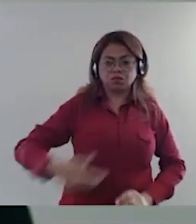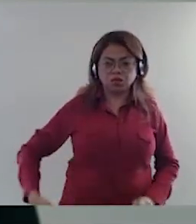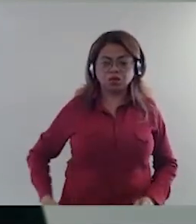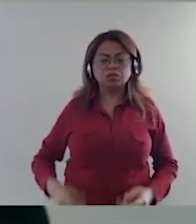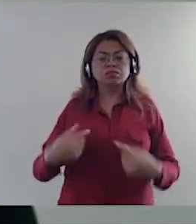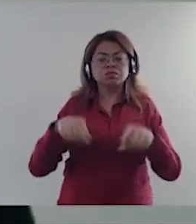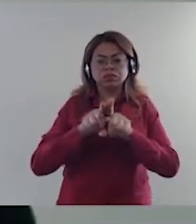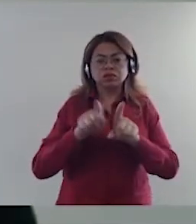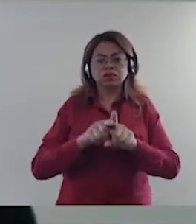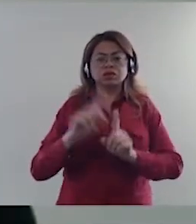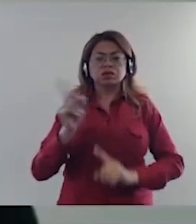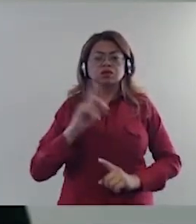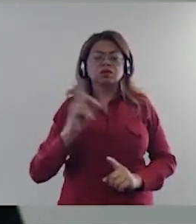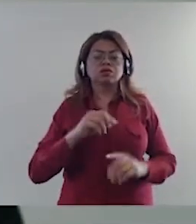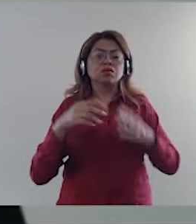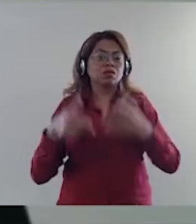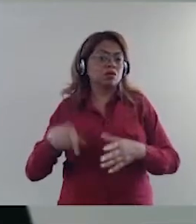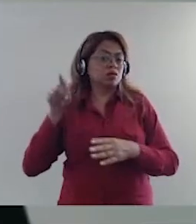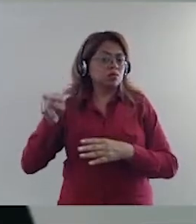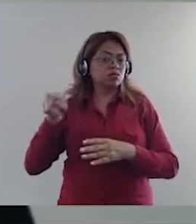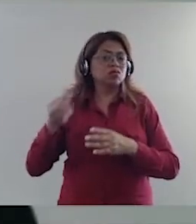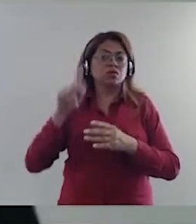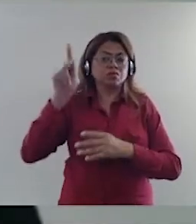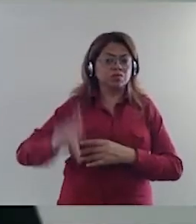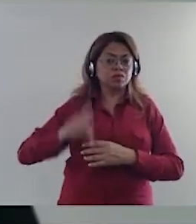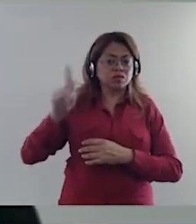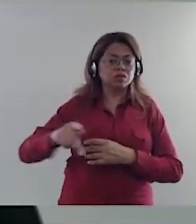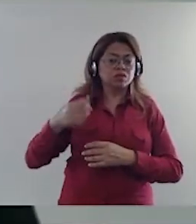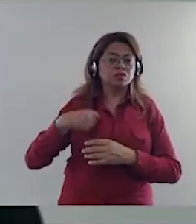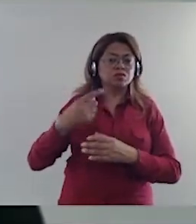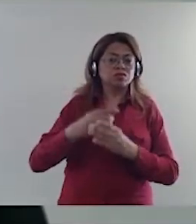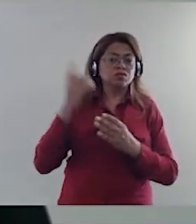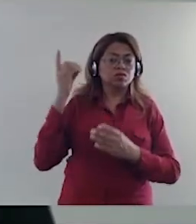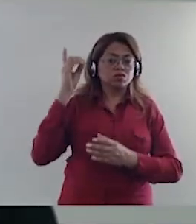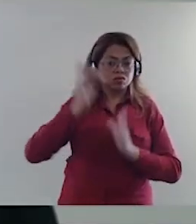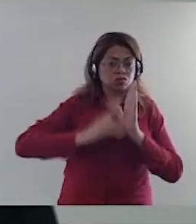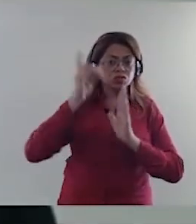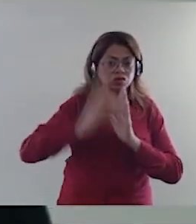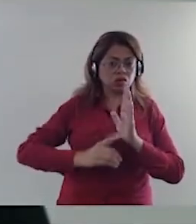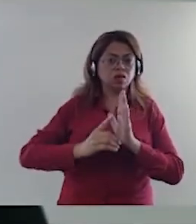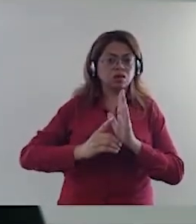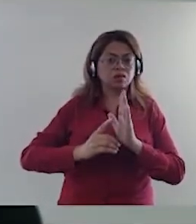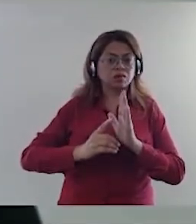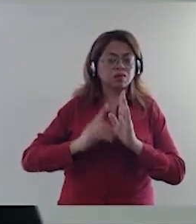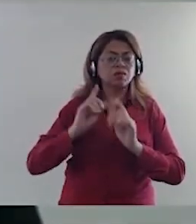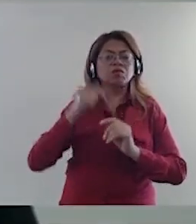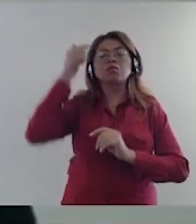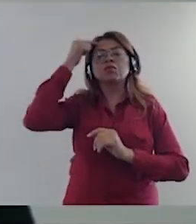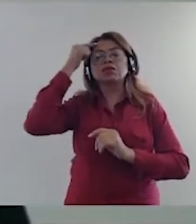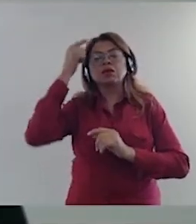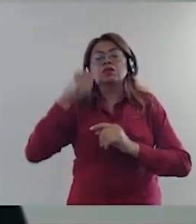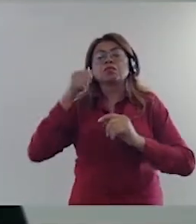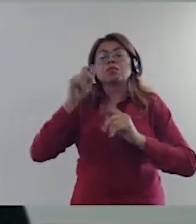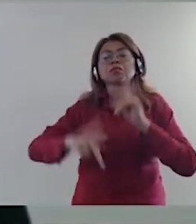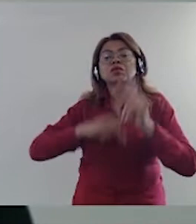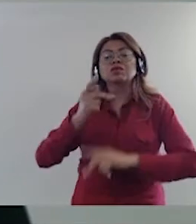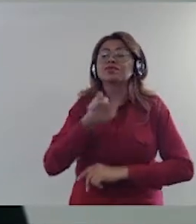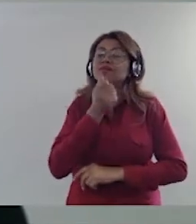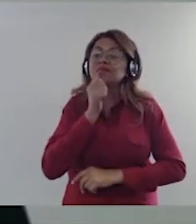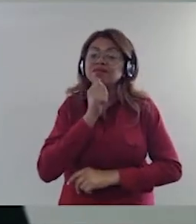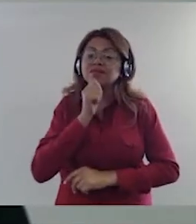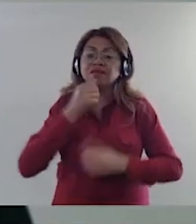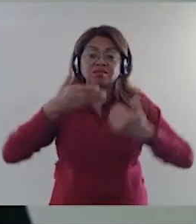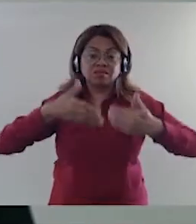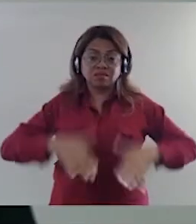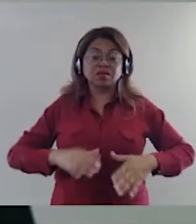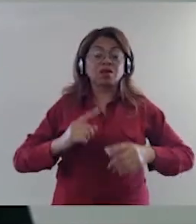que não são titulares do direito. Os titulares do direito são pessoas que ainda não existem, que são as